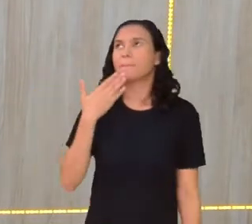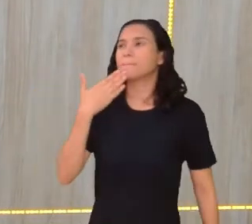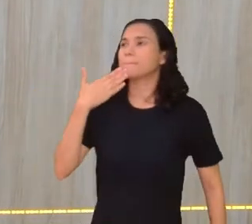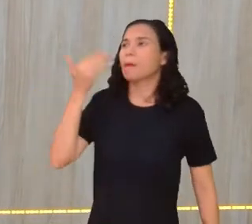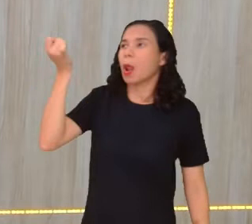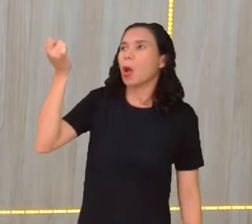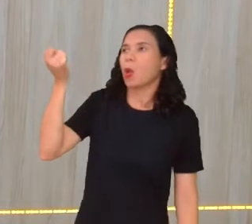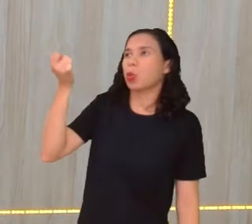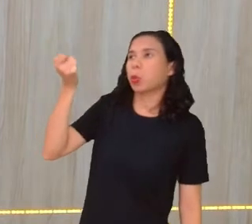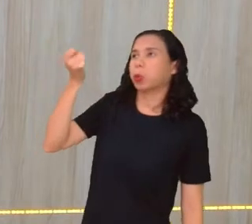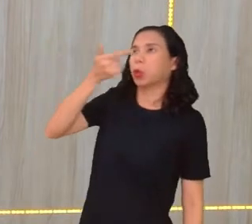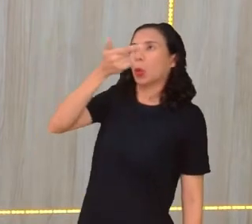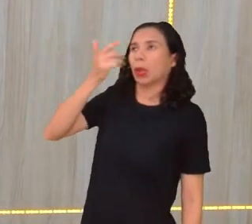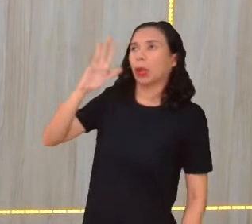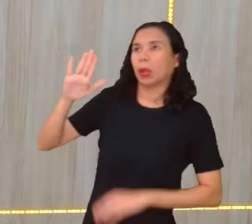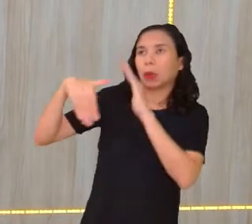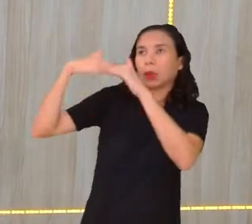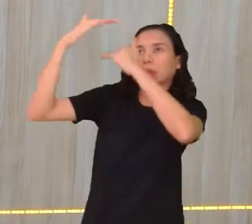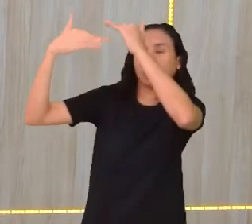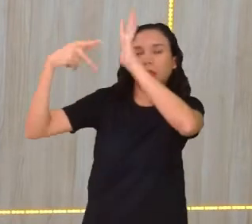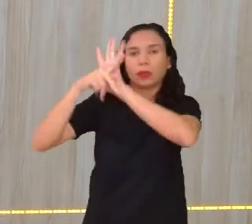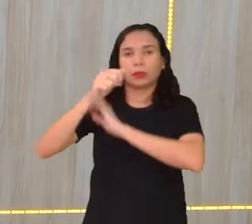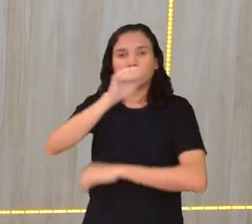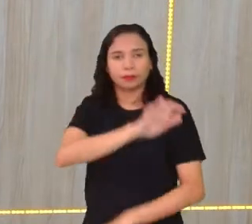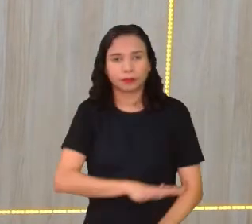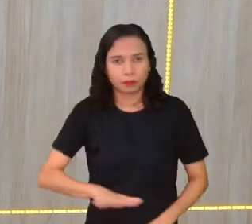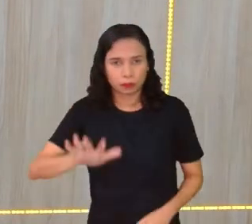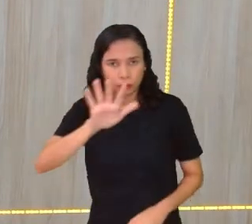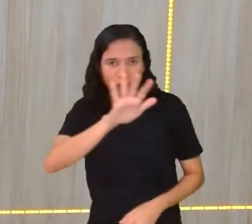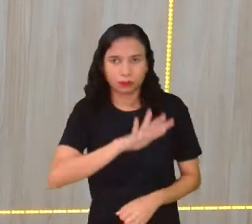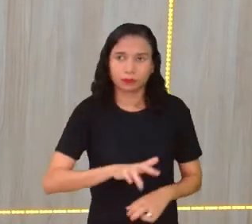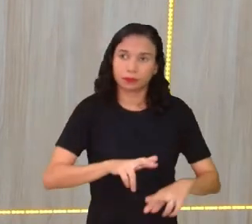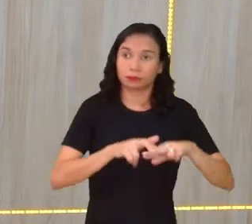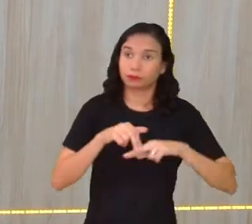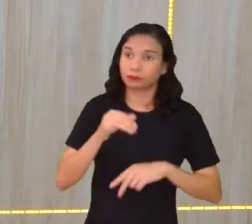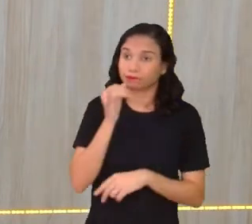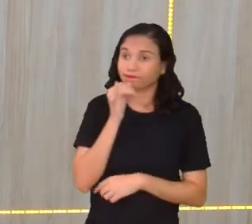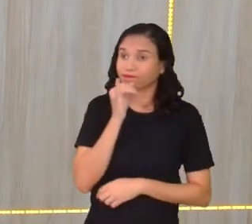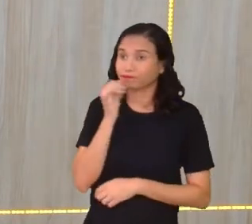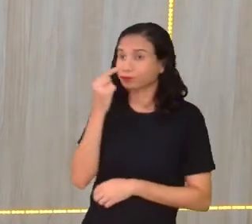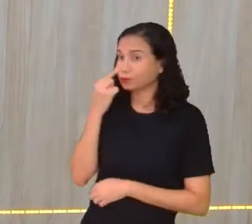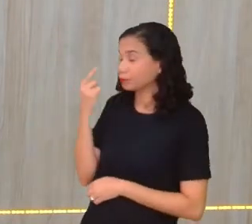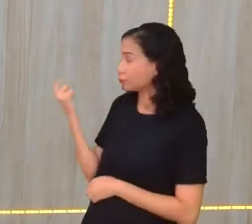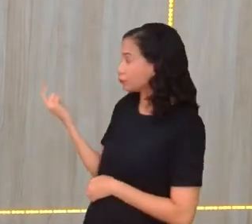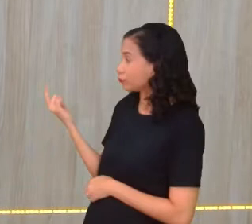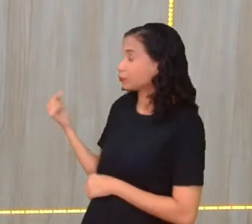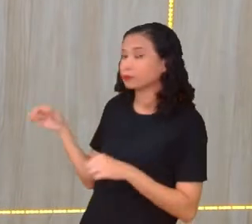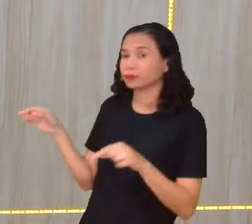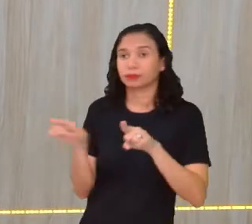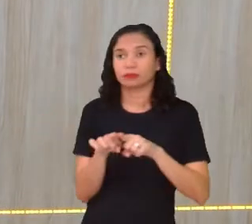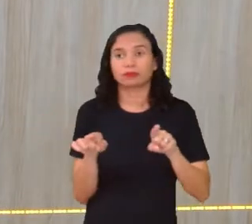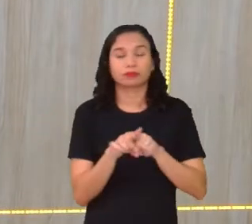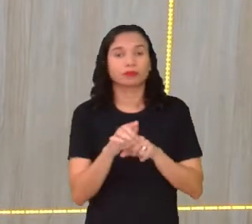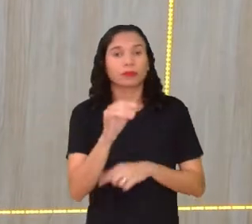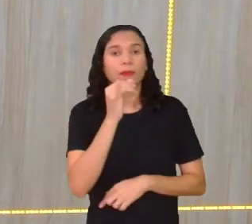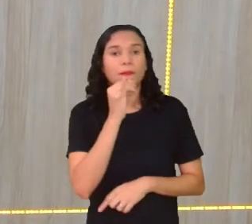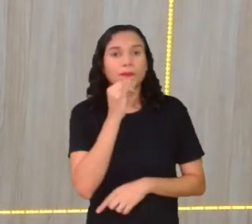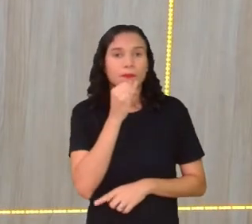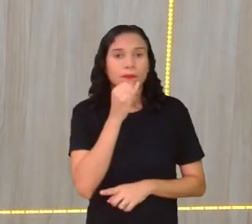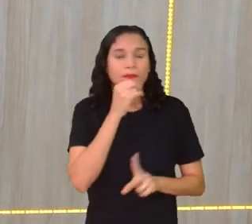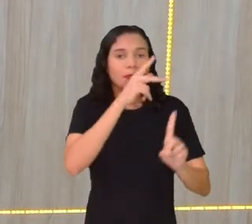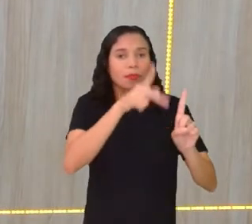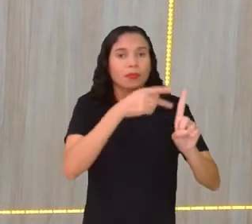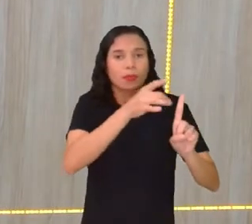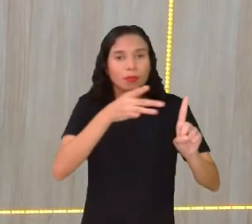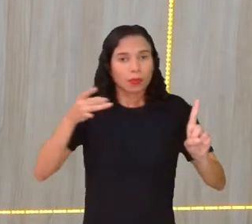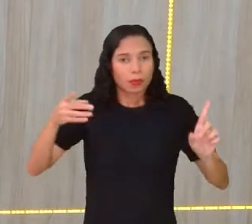mais, entre aspas, né, avançada do que a daqueles povos. É outro exemplo, né? A xenofobia, por exemplo, contra